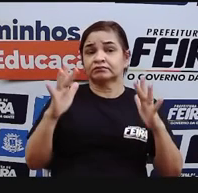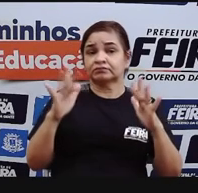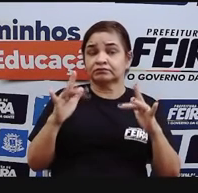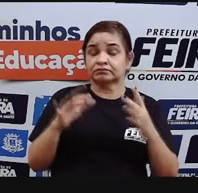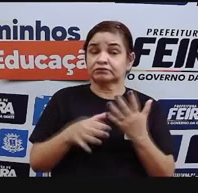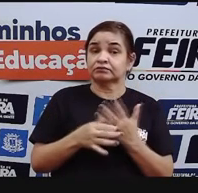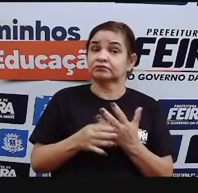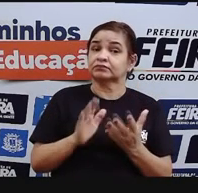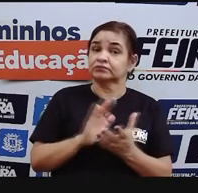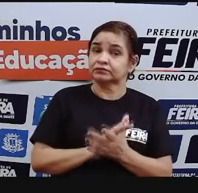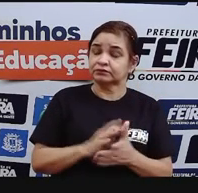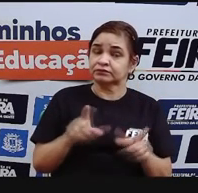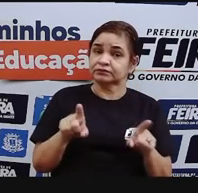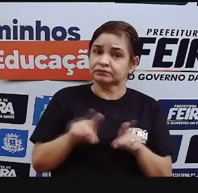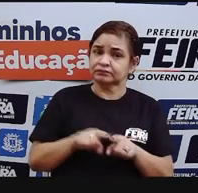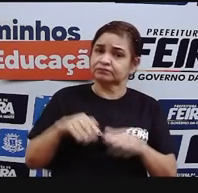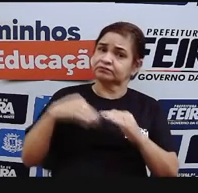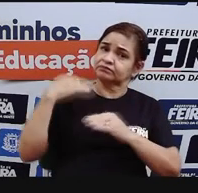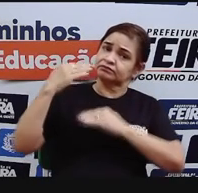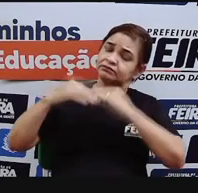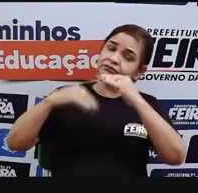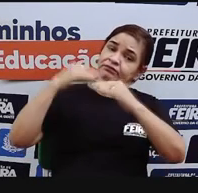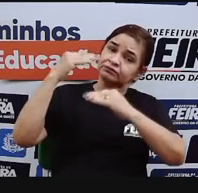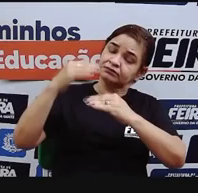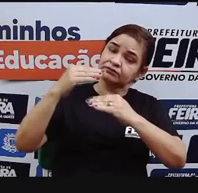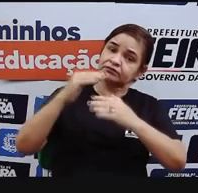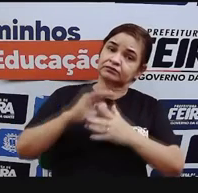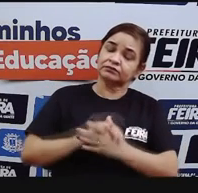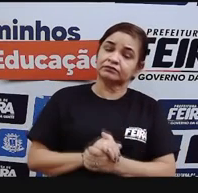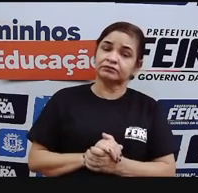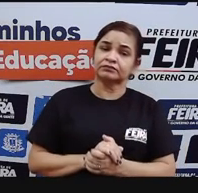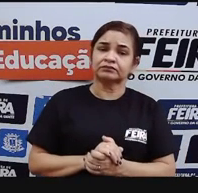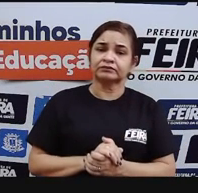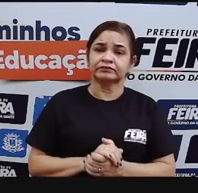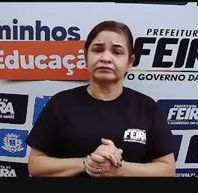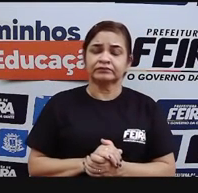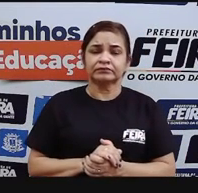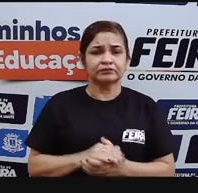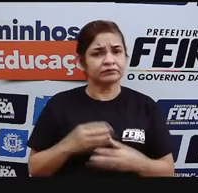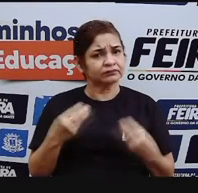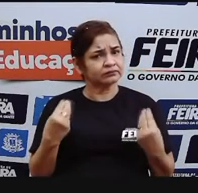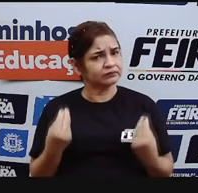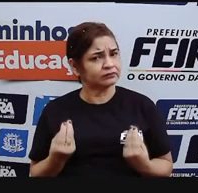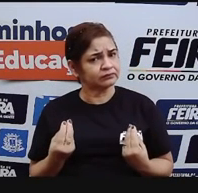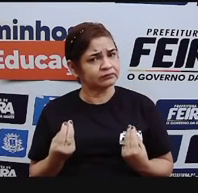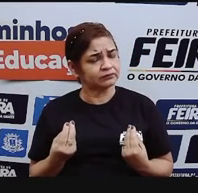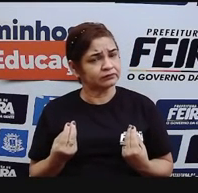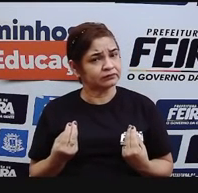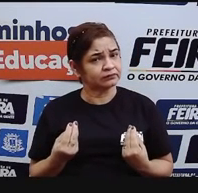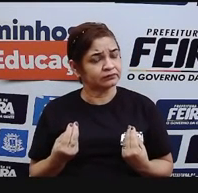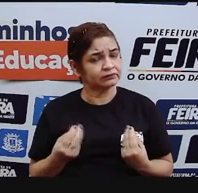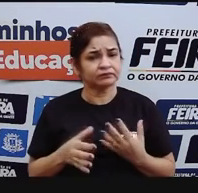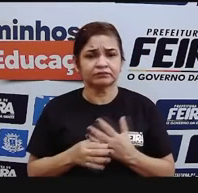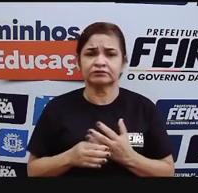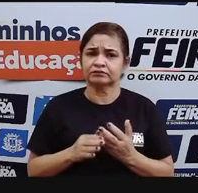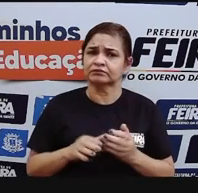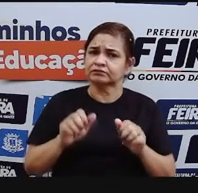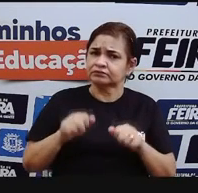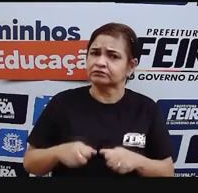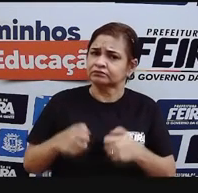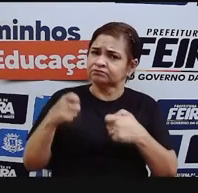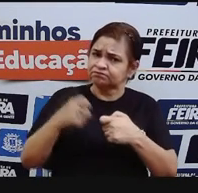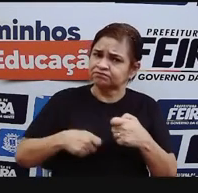né, também aumentou o número de denúncia. Professor, um marido pode estuprar uma esposa? Sim,